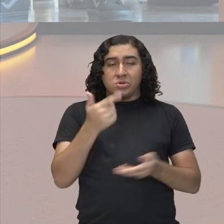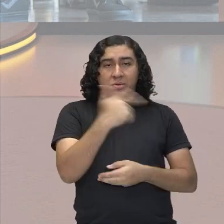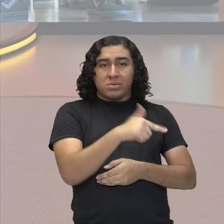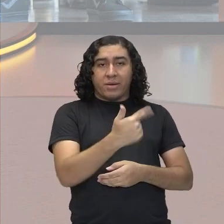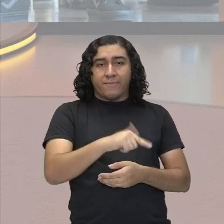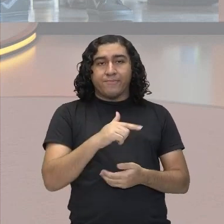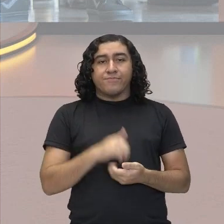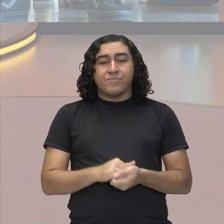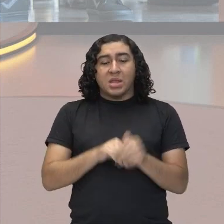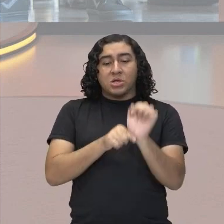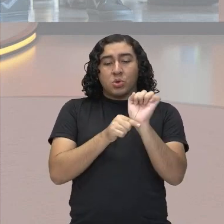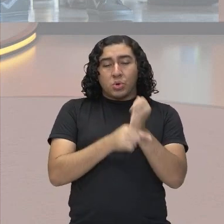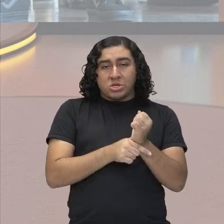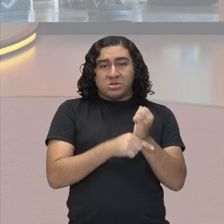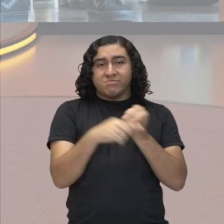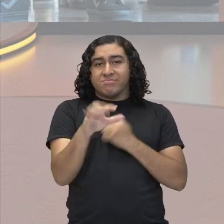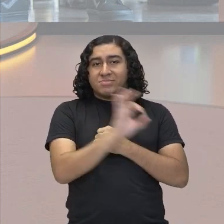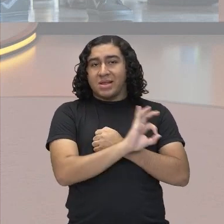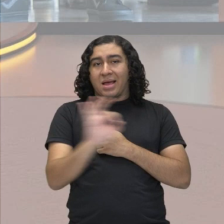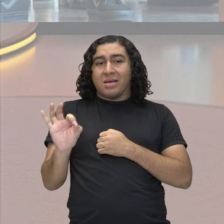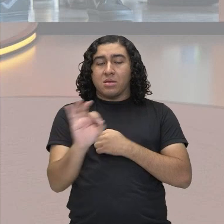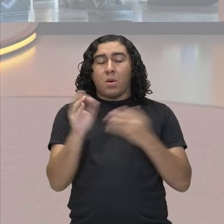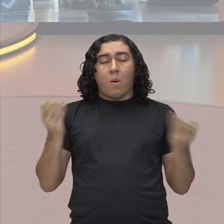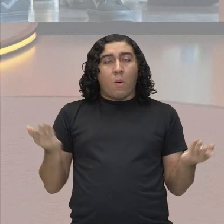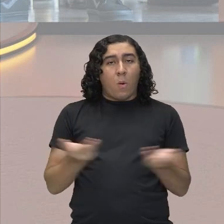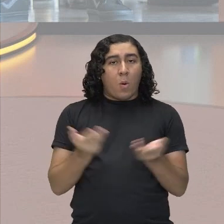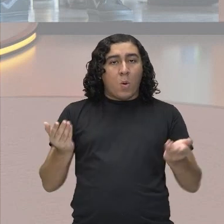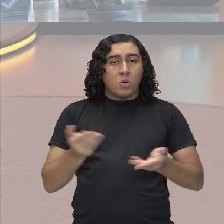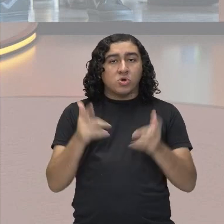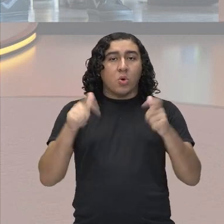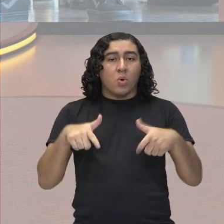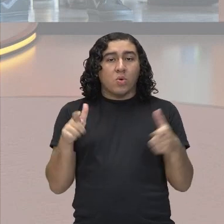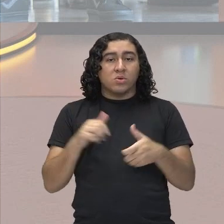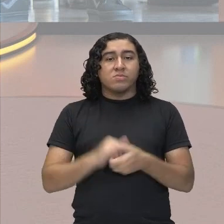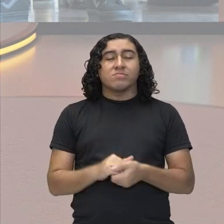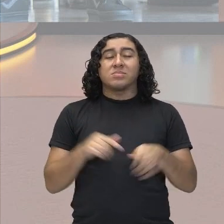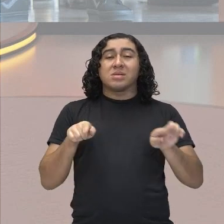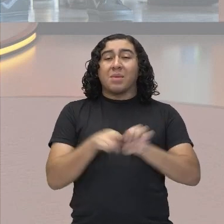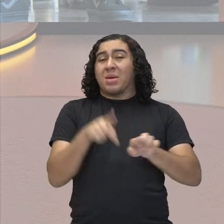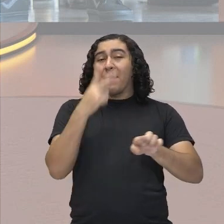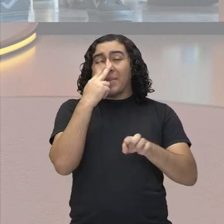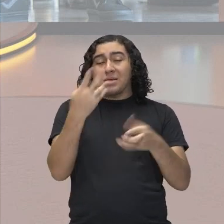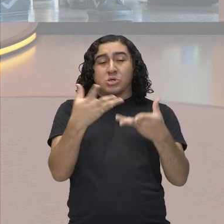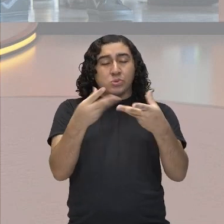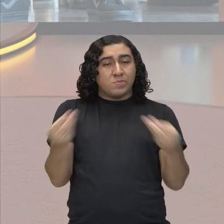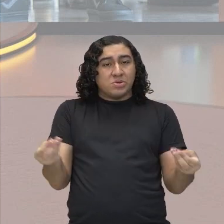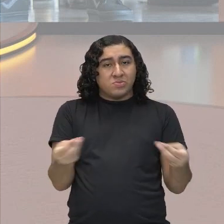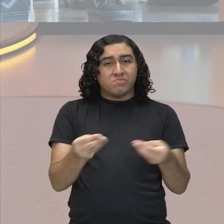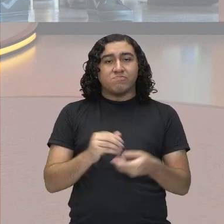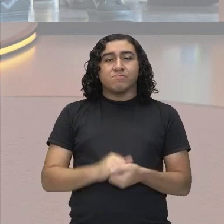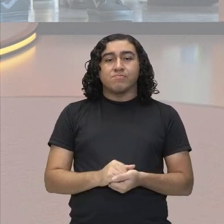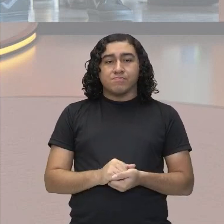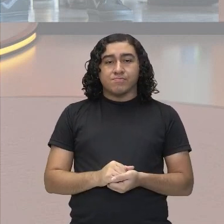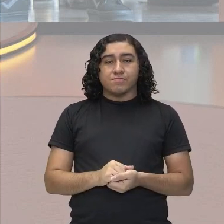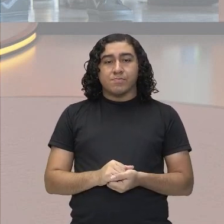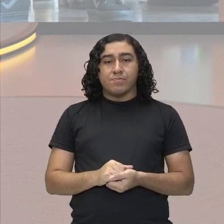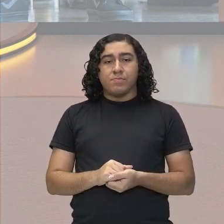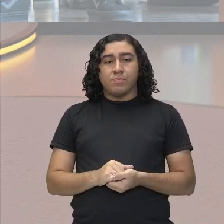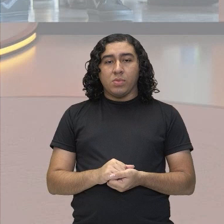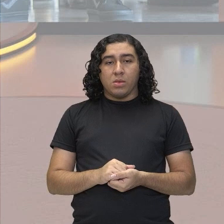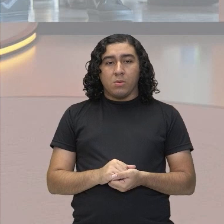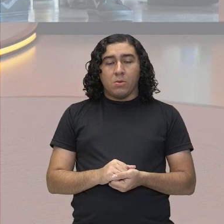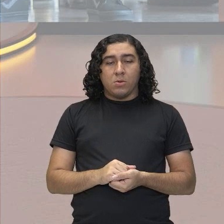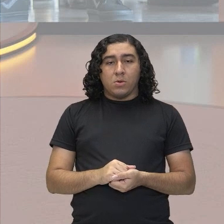mais essa segurança. Hoje essa segurança está também se diluindo aí. Como o Bauman vai falar,